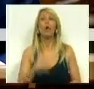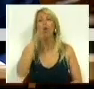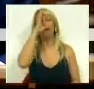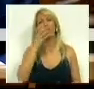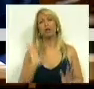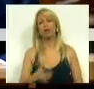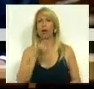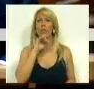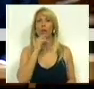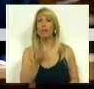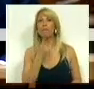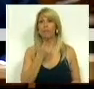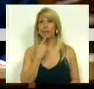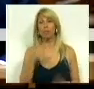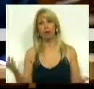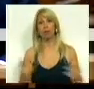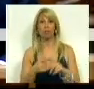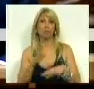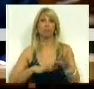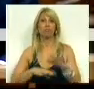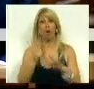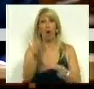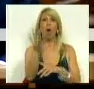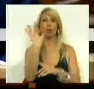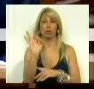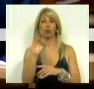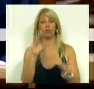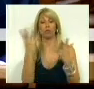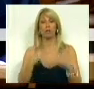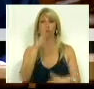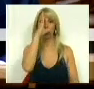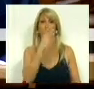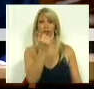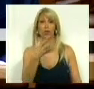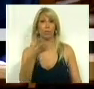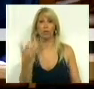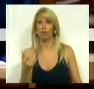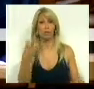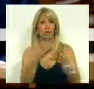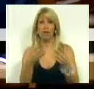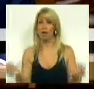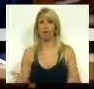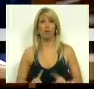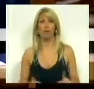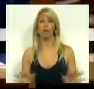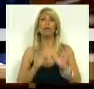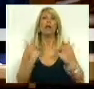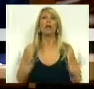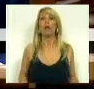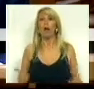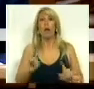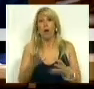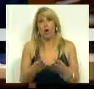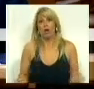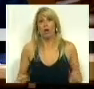que orientou as opções do Orçamento de Estado para 2012 não resolve, como não resolveu, nenhum dos nossos